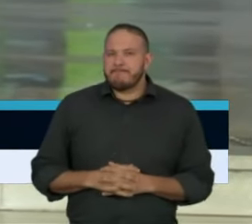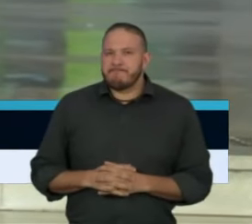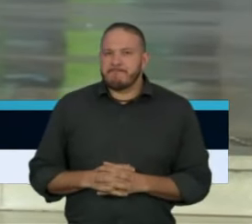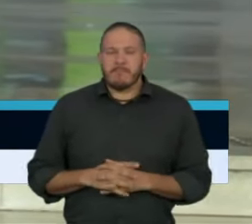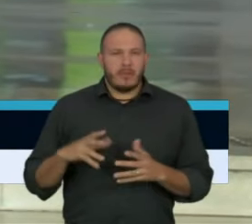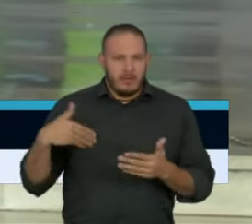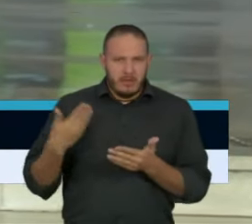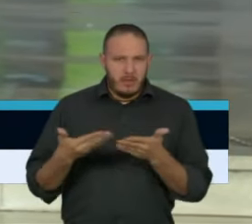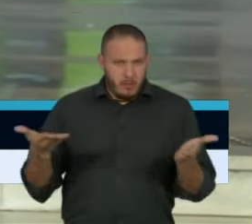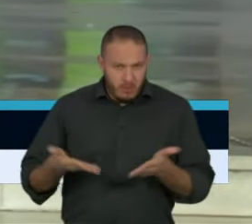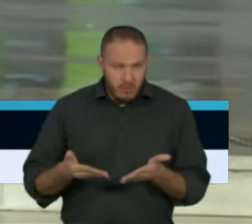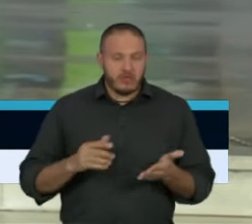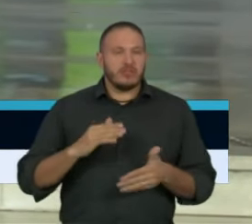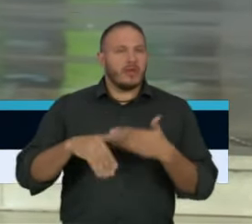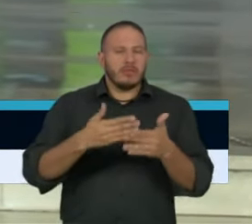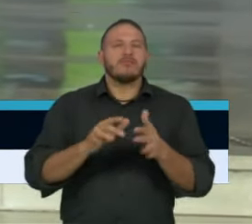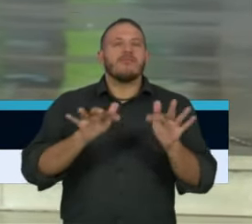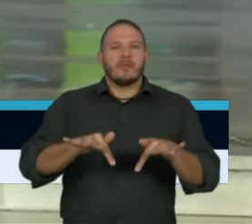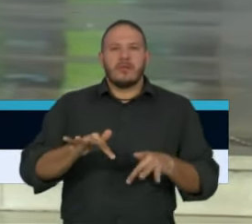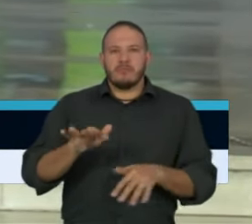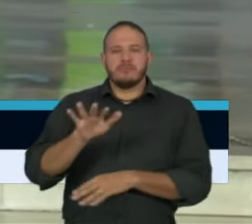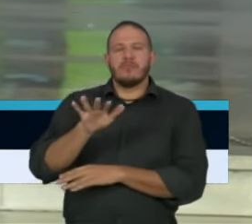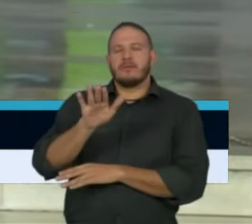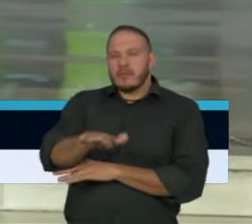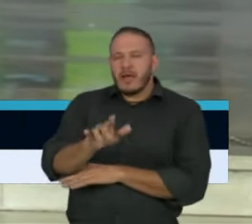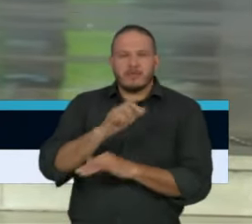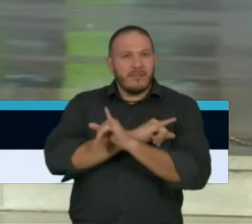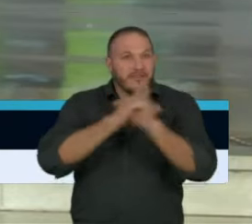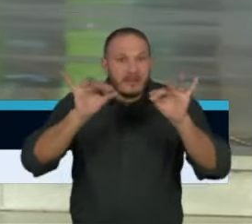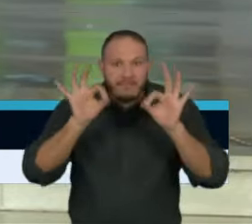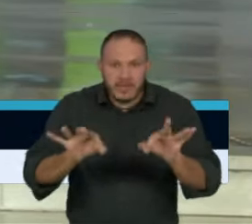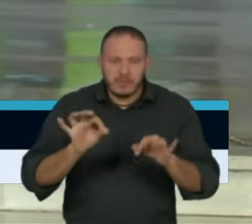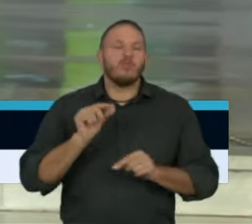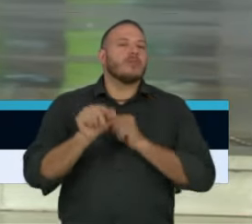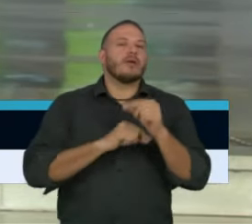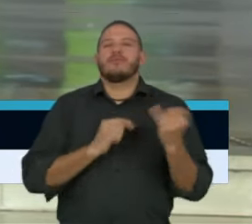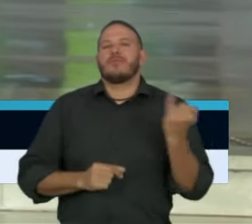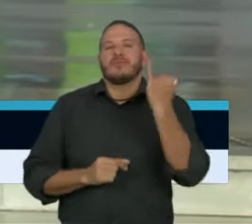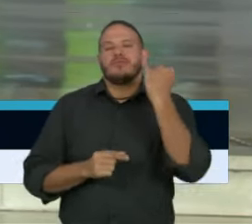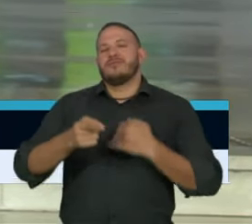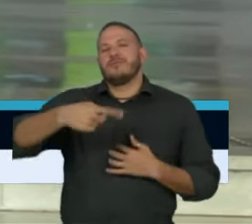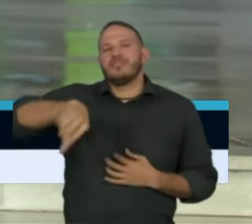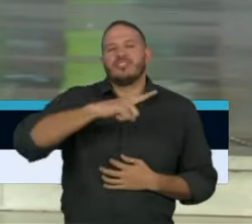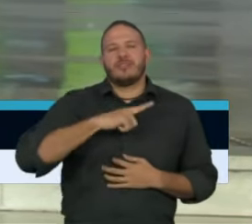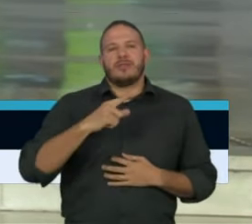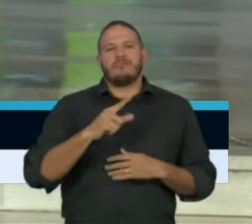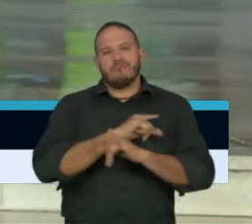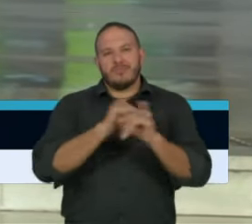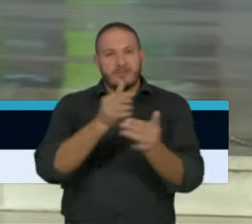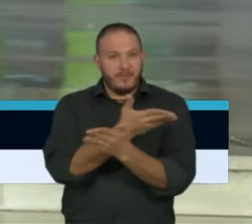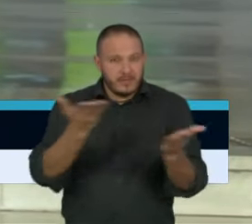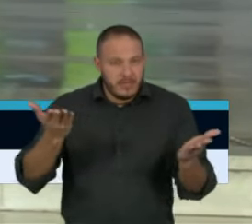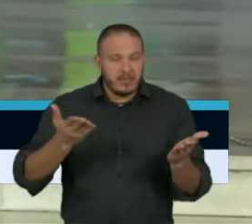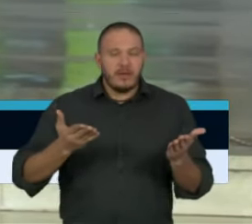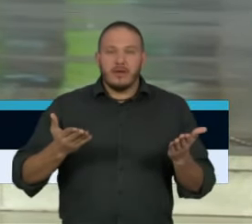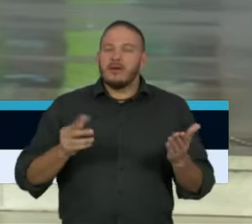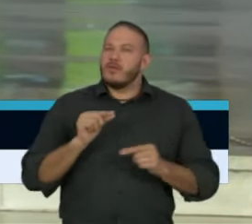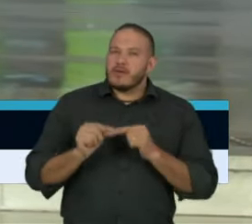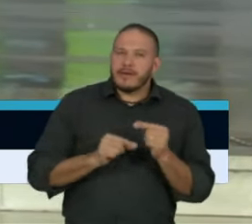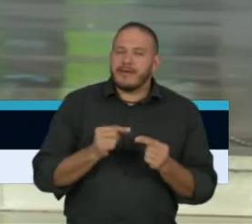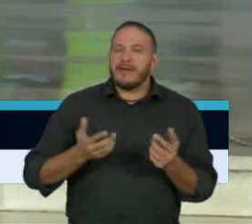Hoje, até o final da tarde, a gente vai soltar a nota. O que é importante que a gente tem que colocar para vocês? Qual é o